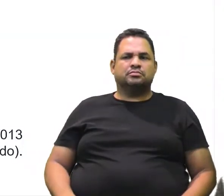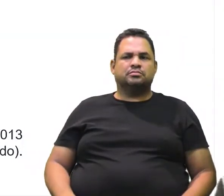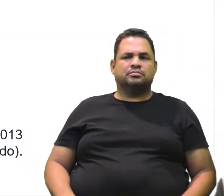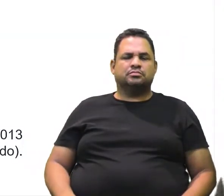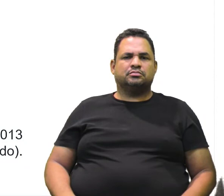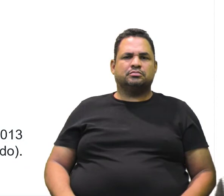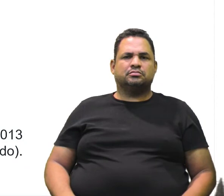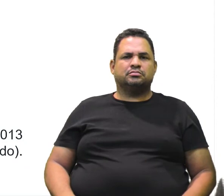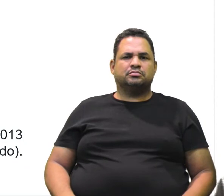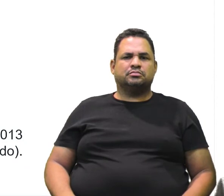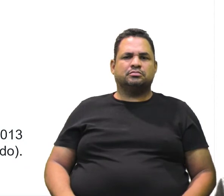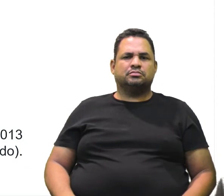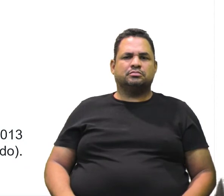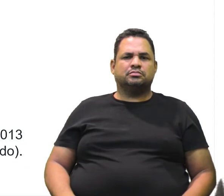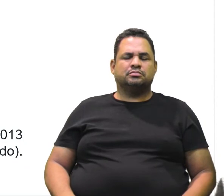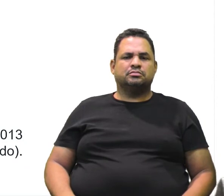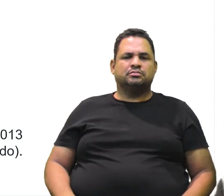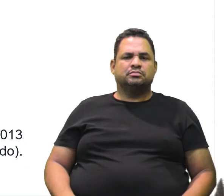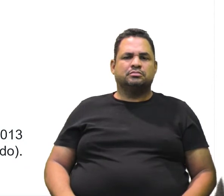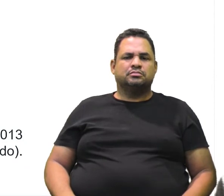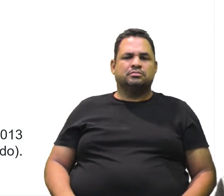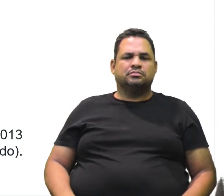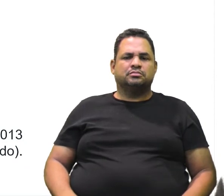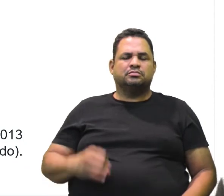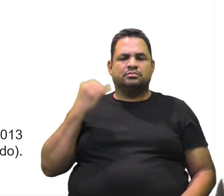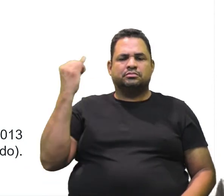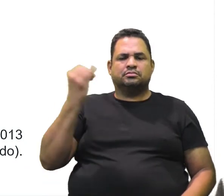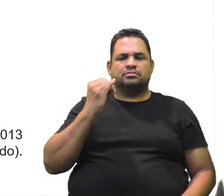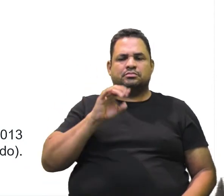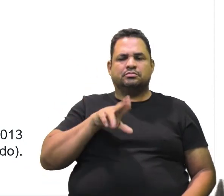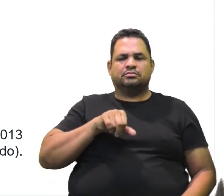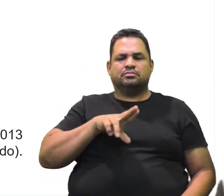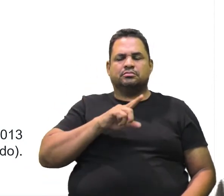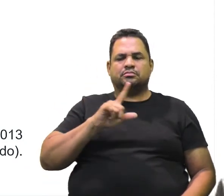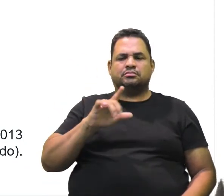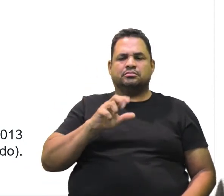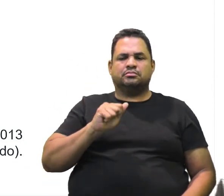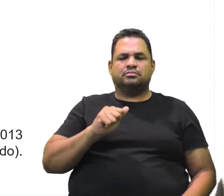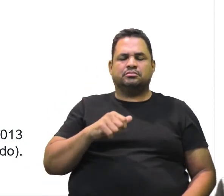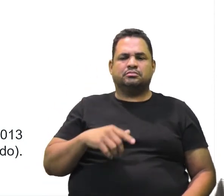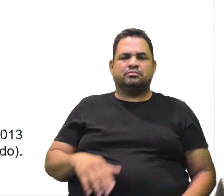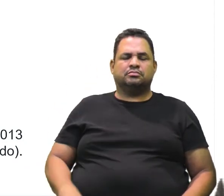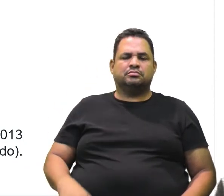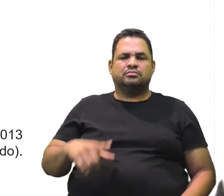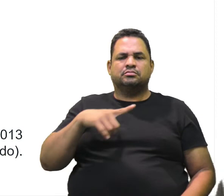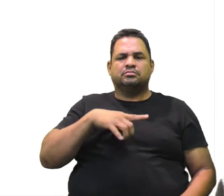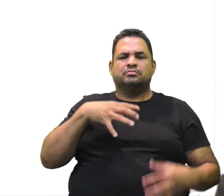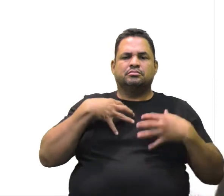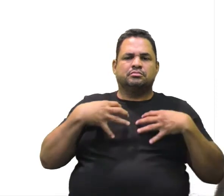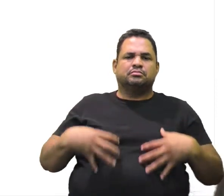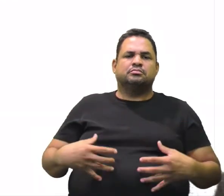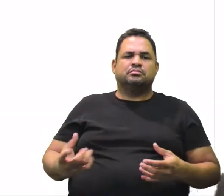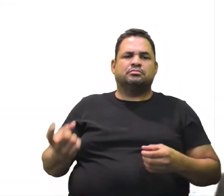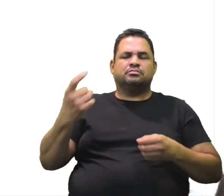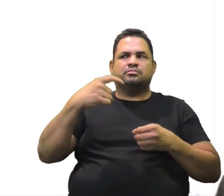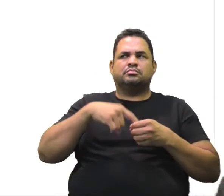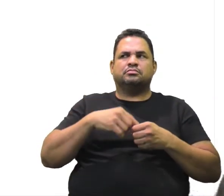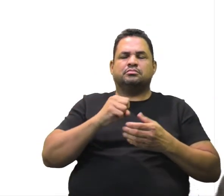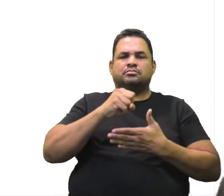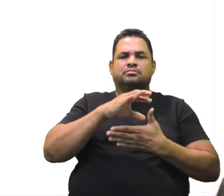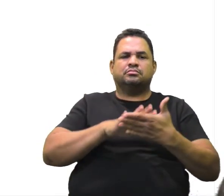paralelo sobre a importância das enzimas que existem no organismo. E aí, voltando para a